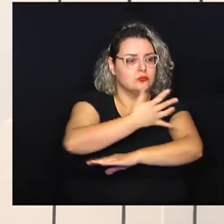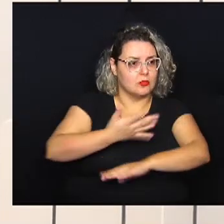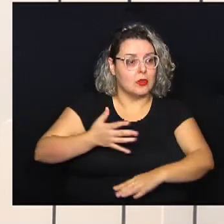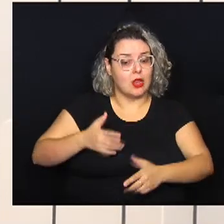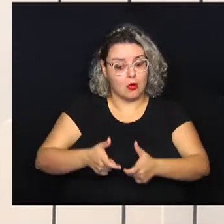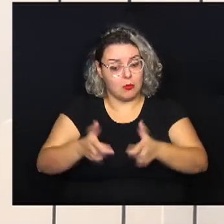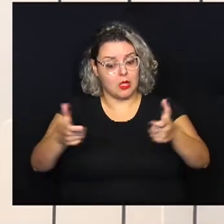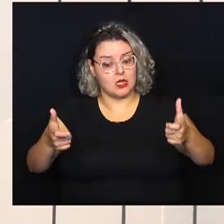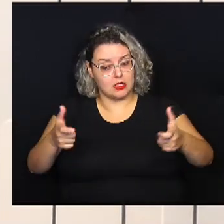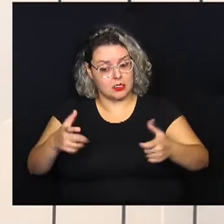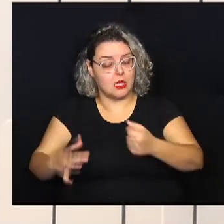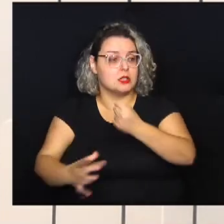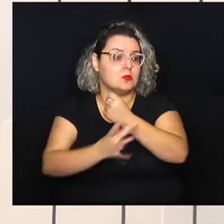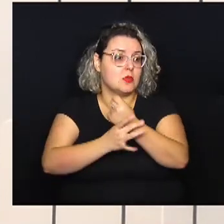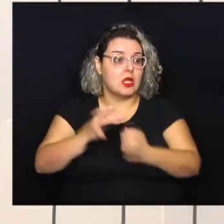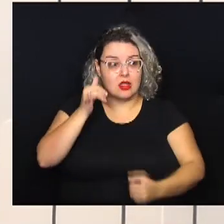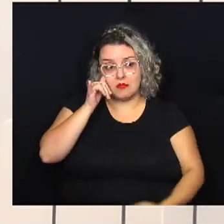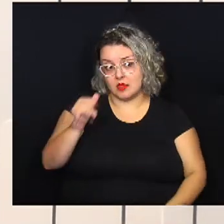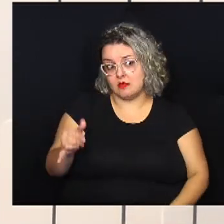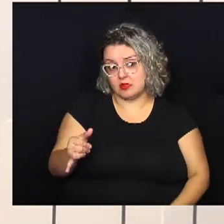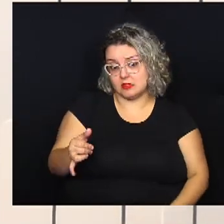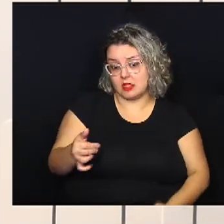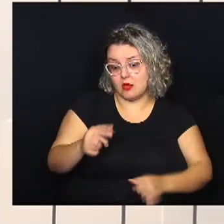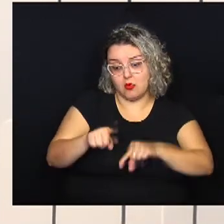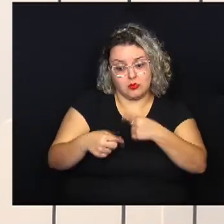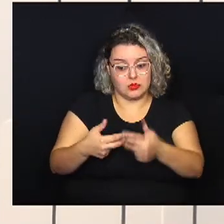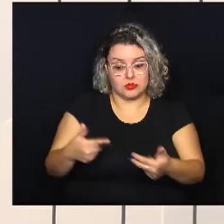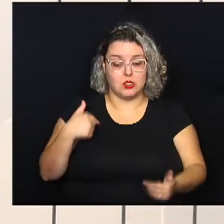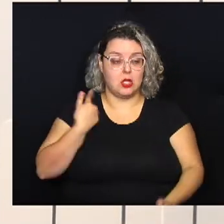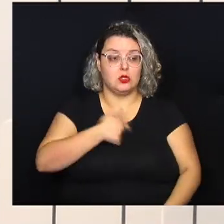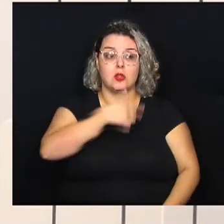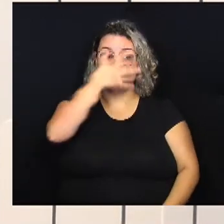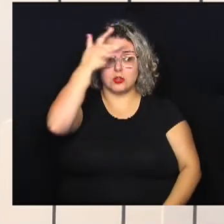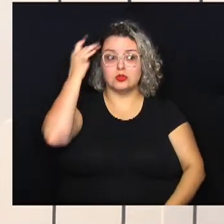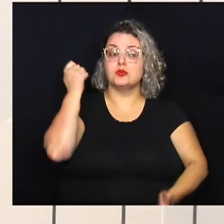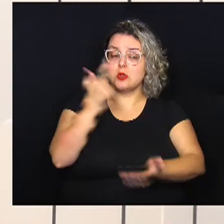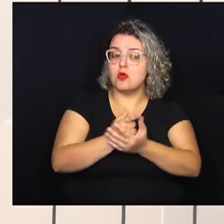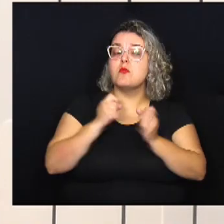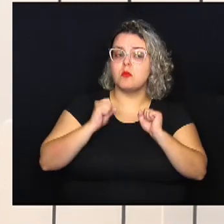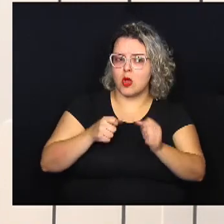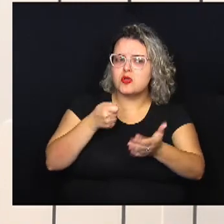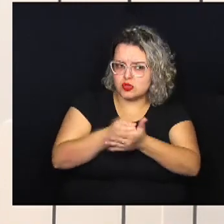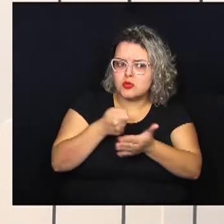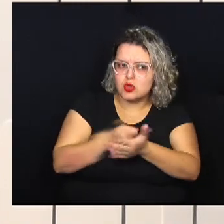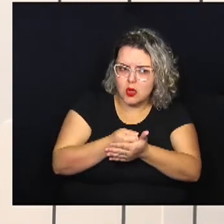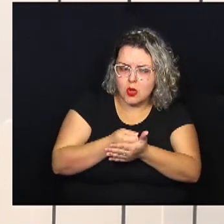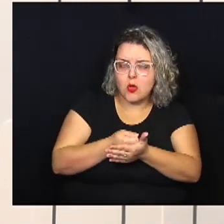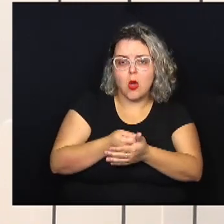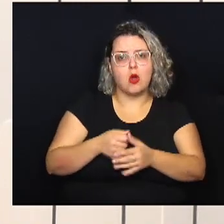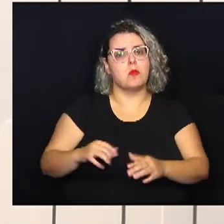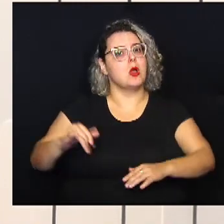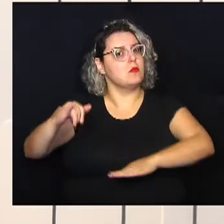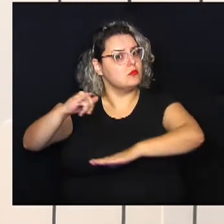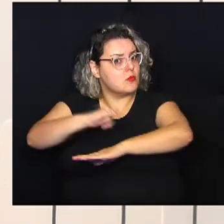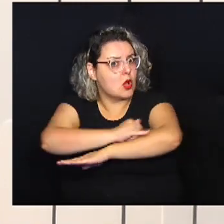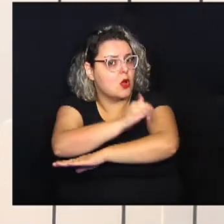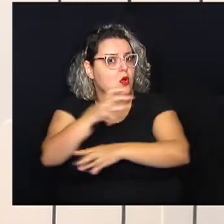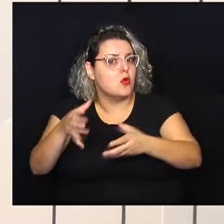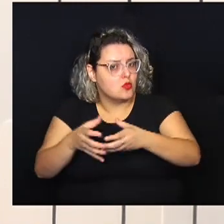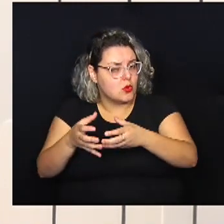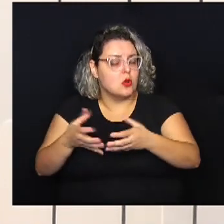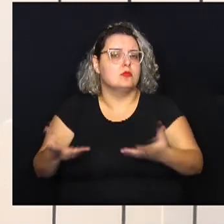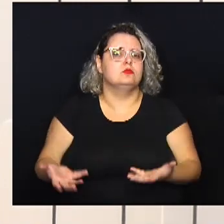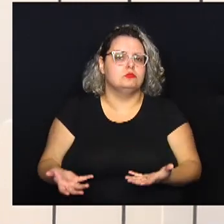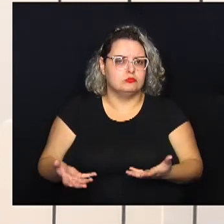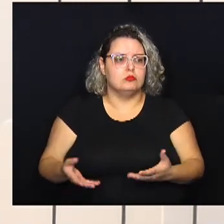evitar novos casos? Nós, como consumidores, a gente pode cobrar isso das companhias aéreas, dos aeroportos, para